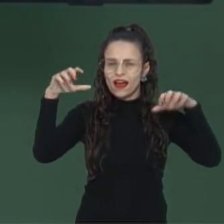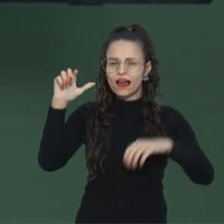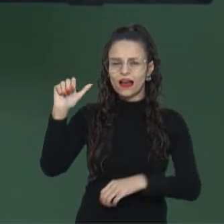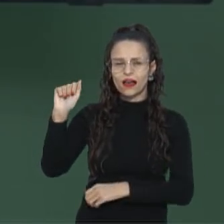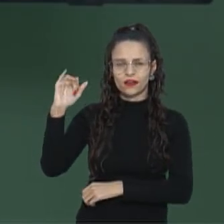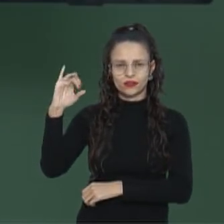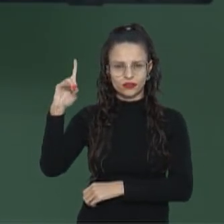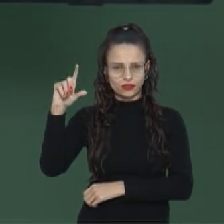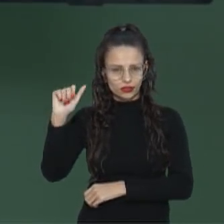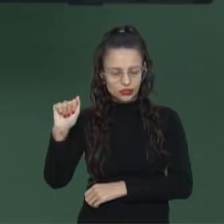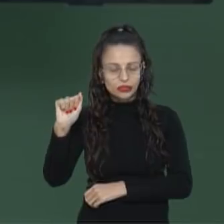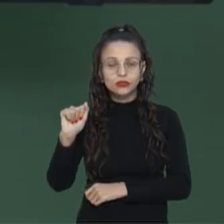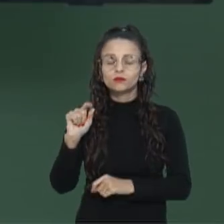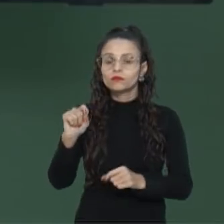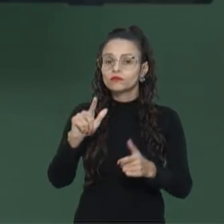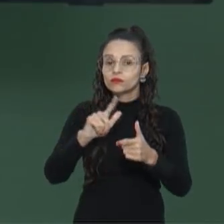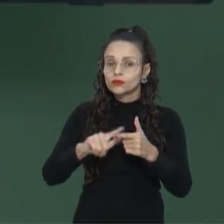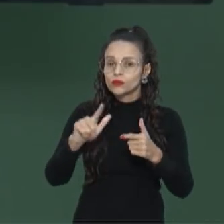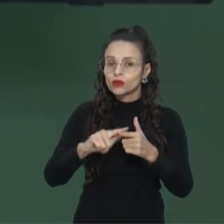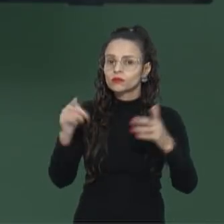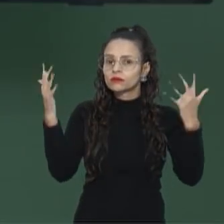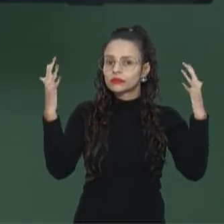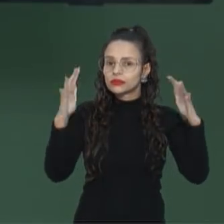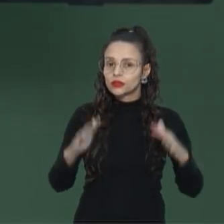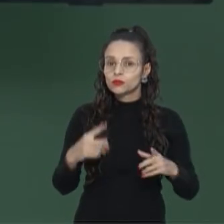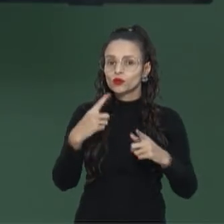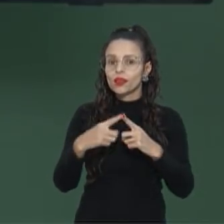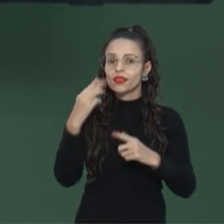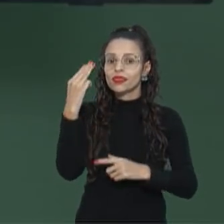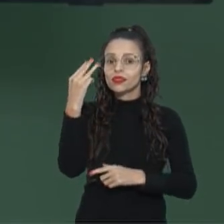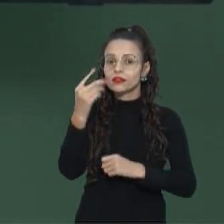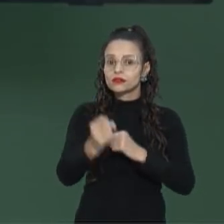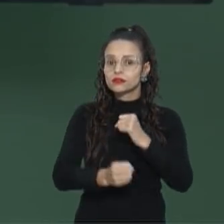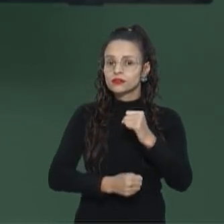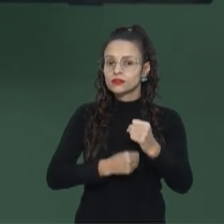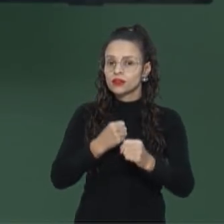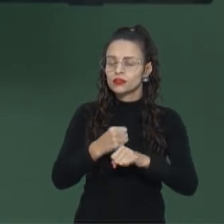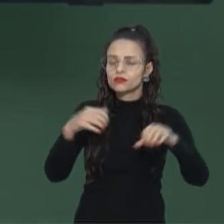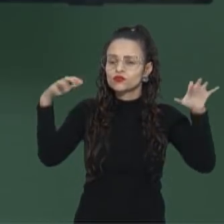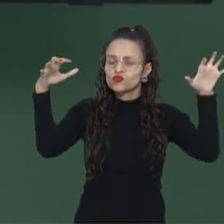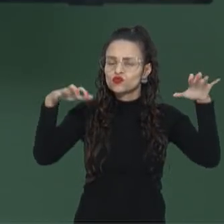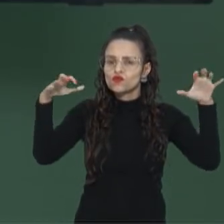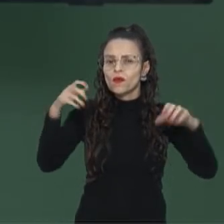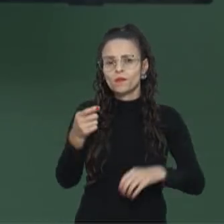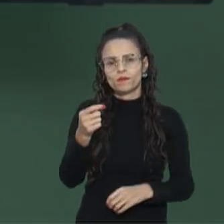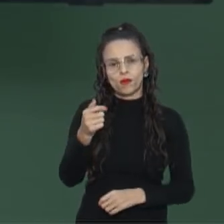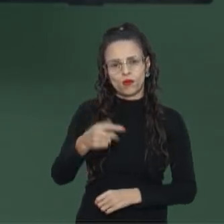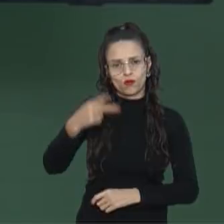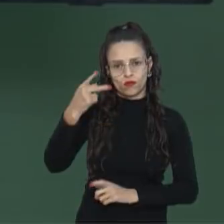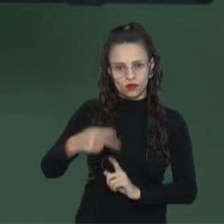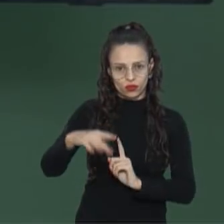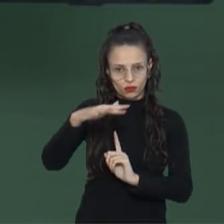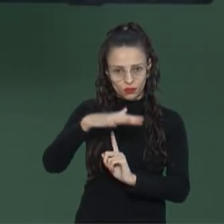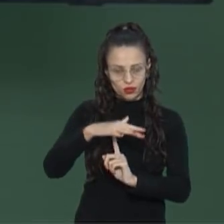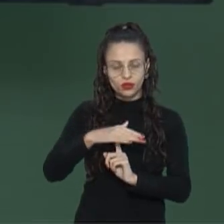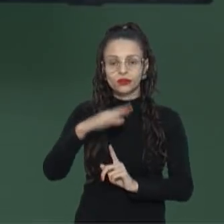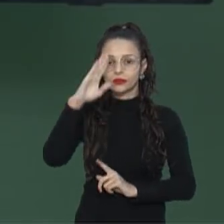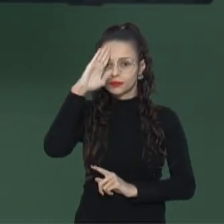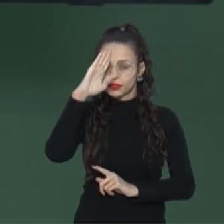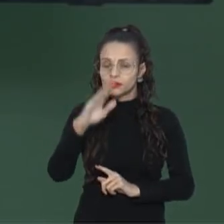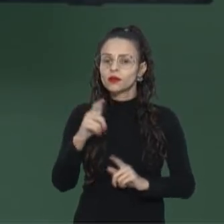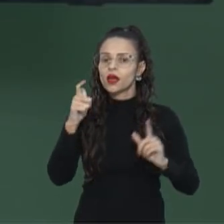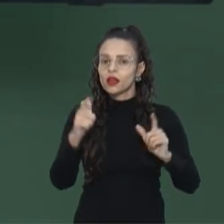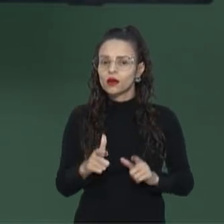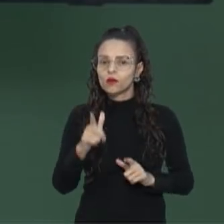passado. Essa crise hídrica se dá porque faz 3 anos que a chuva tem sido pouca no nosso estado, principalmente nas nascentes